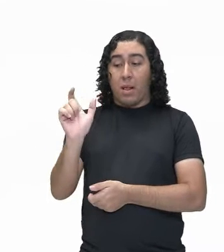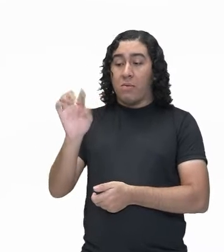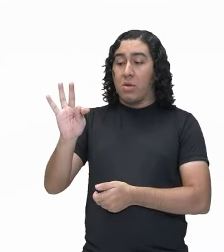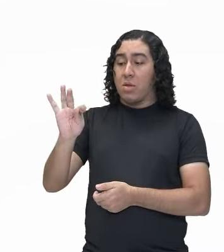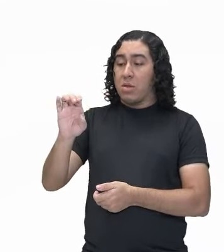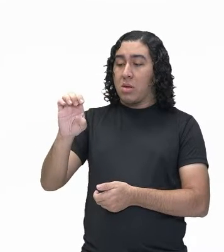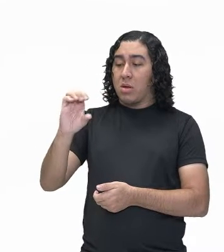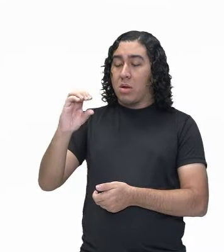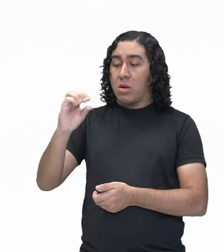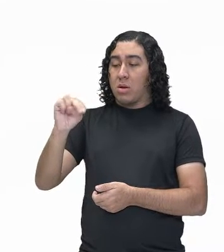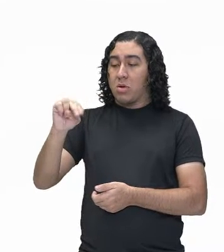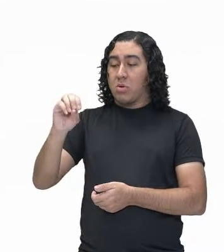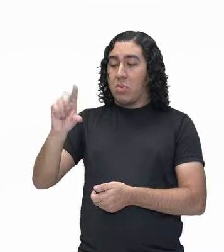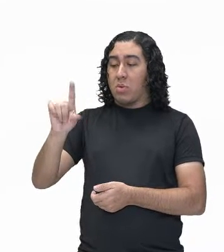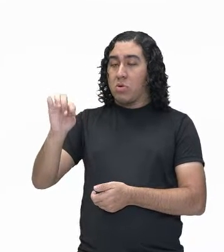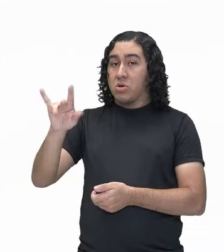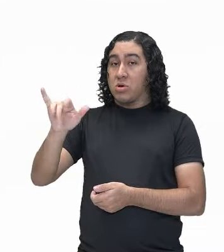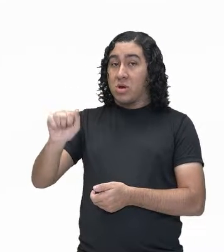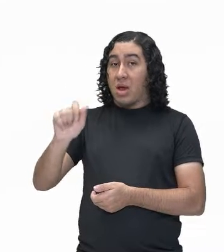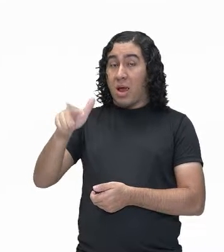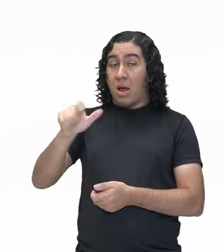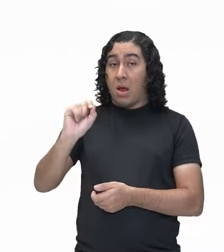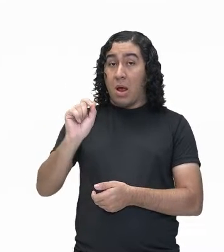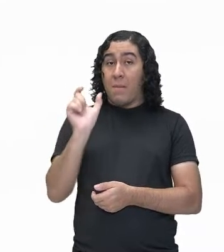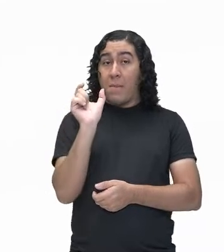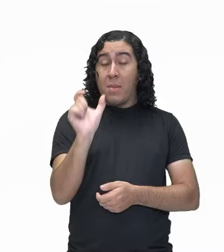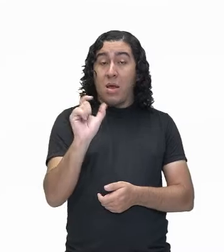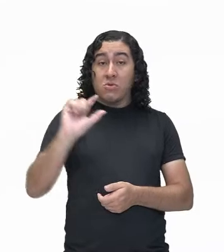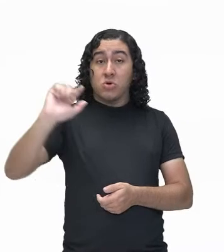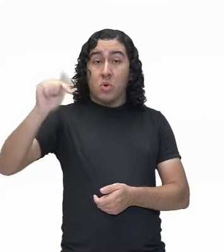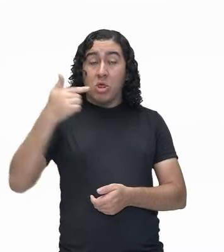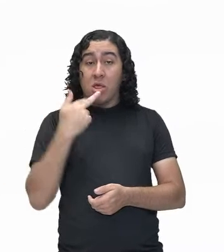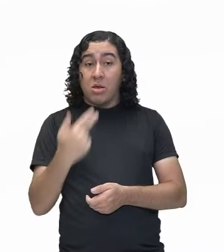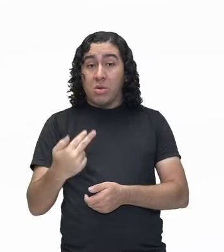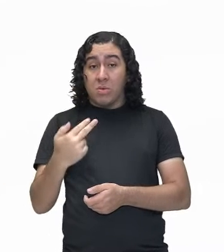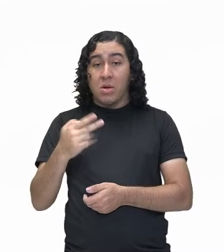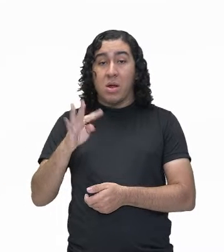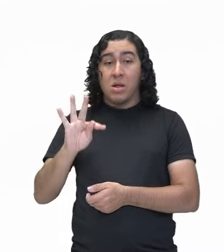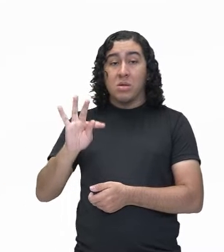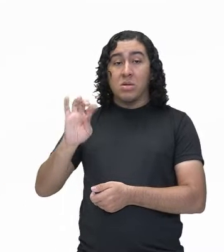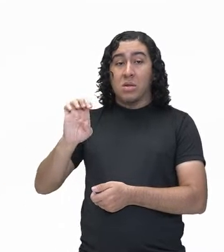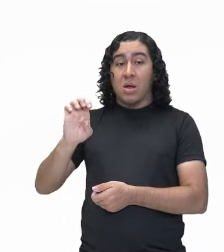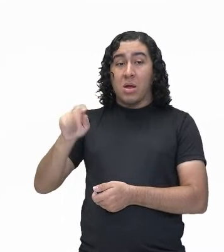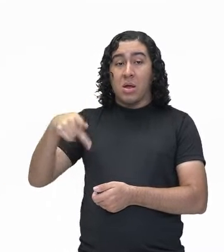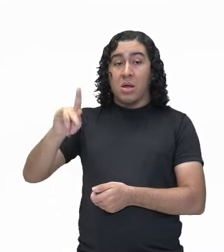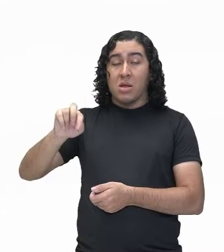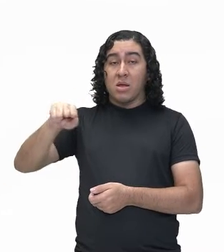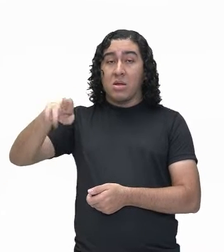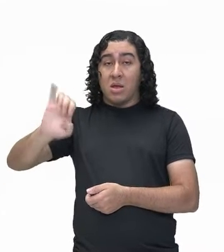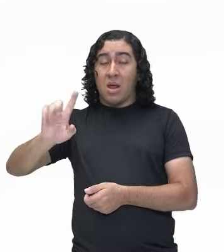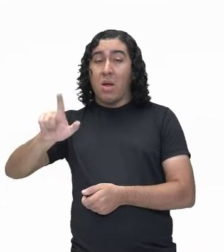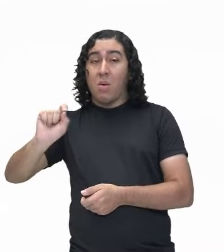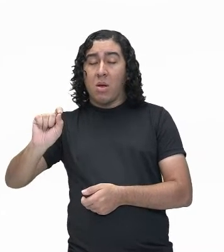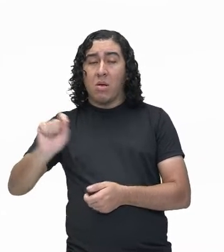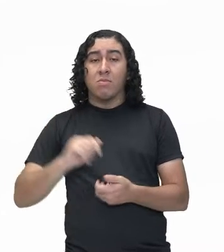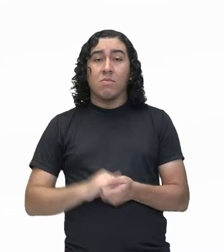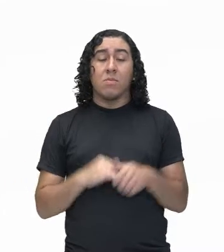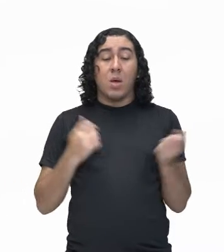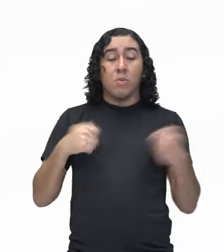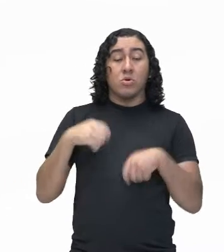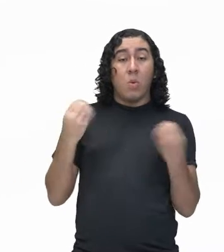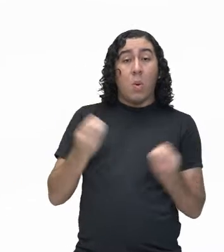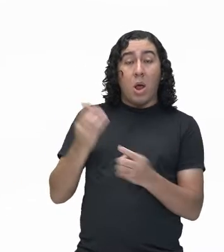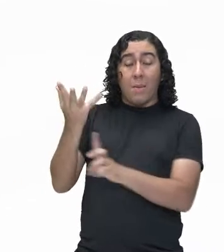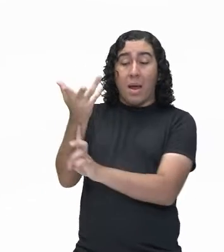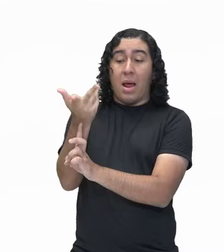foi retirado da palavra grega técnica, que está relacionada à técnica, arte,